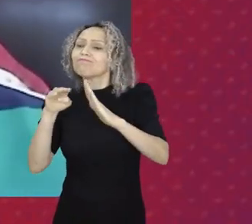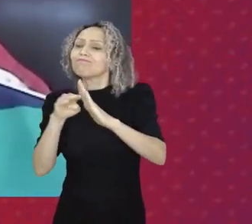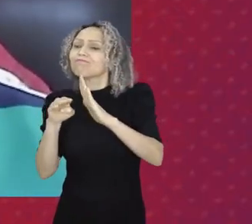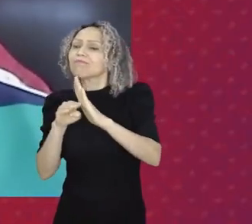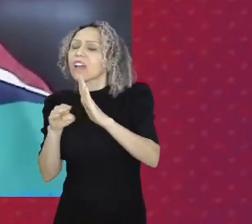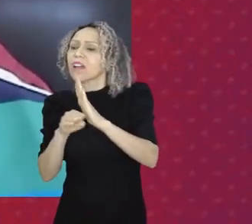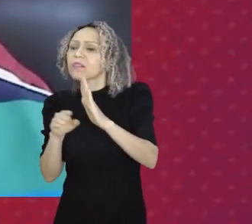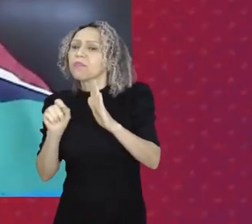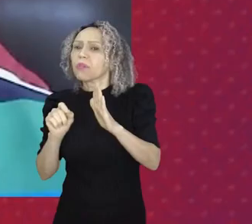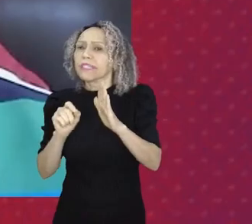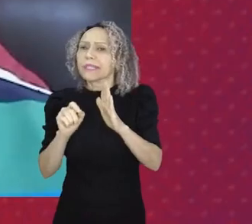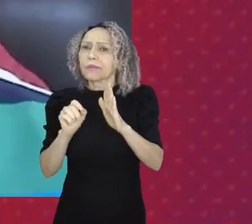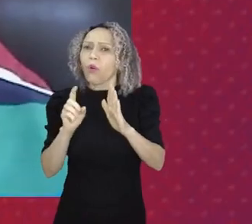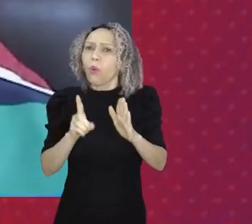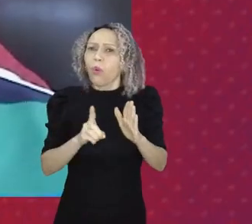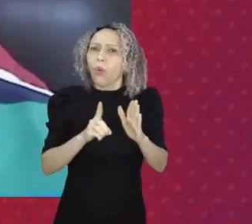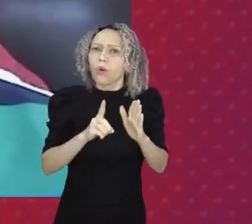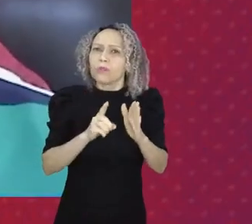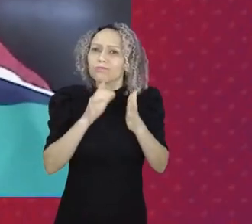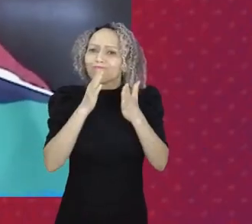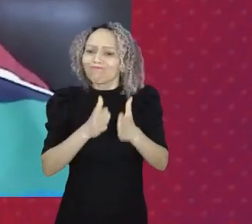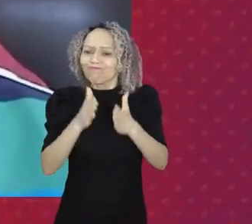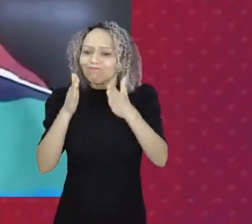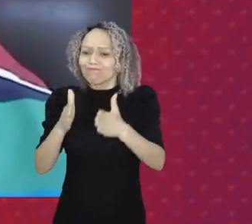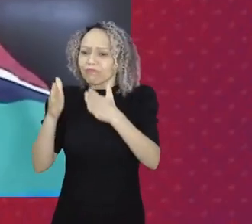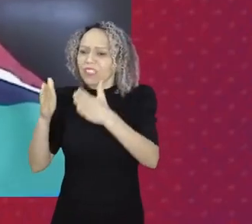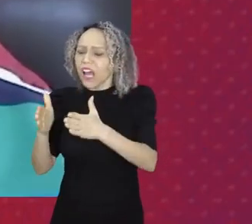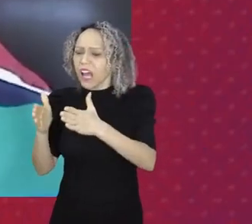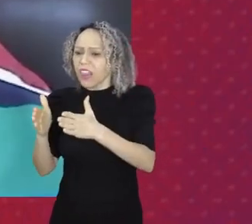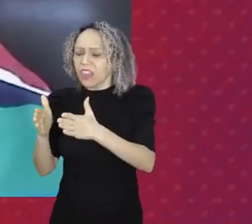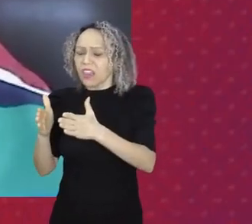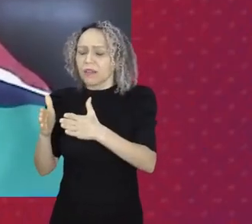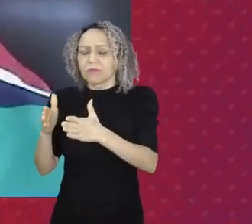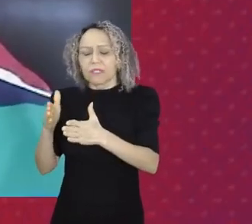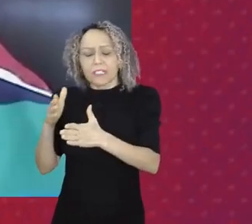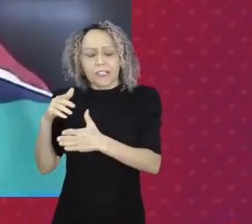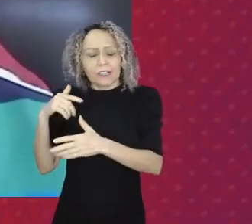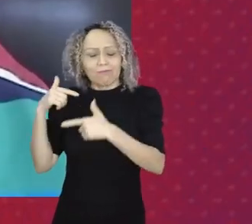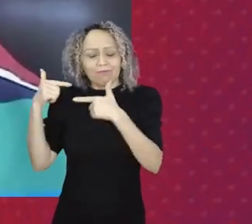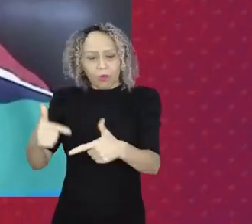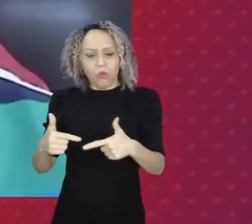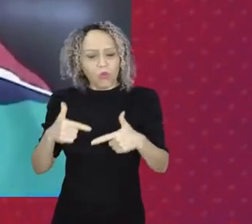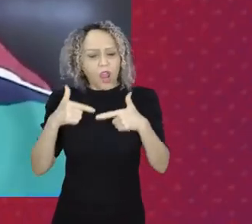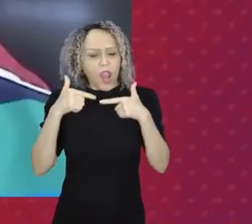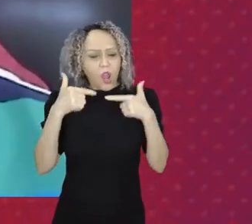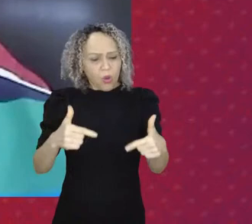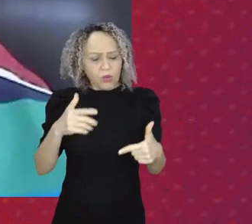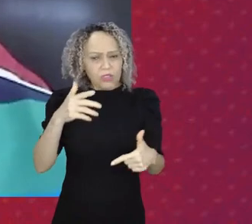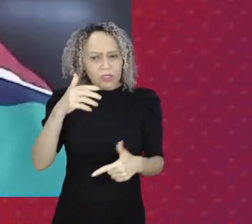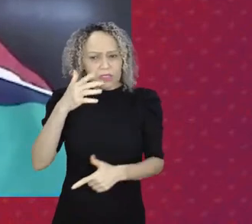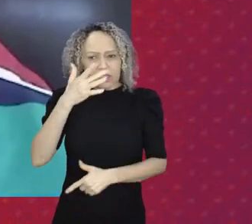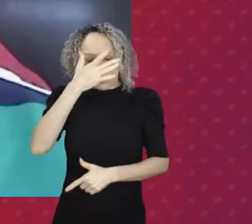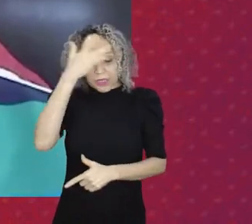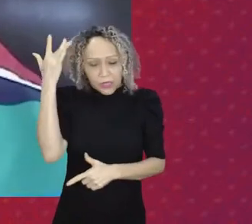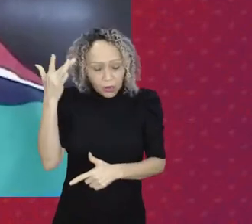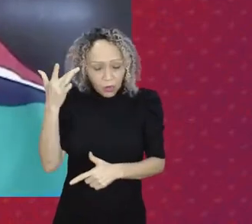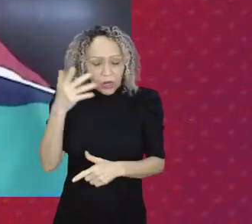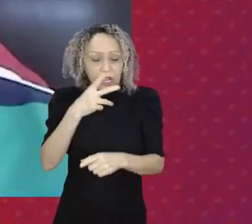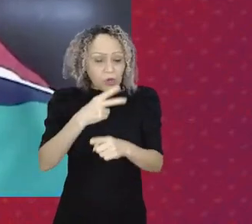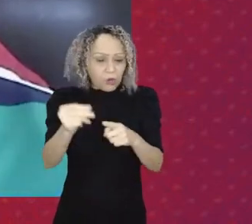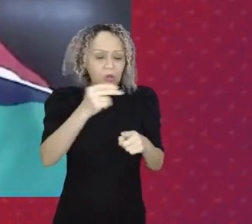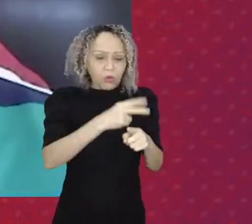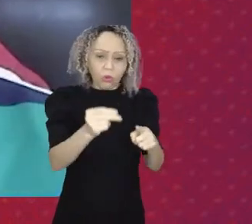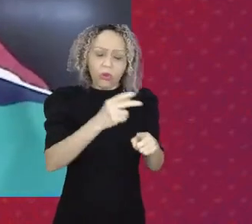pessoas, que cada luta, cada conquista, que é a grande revelação